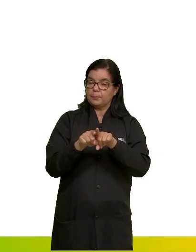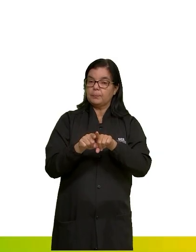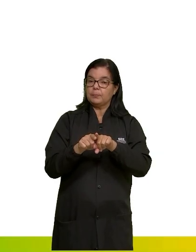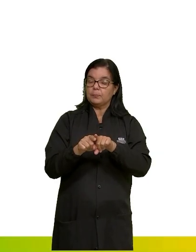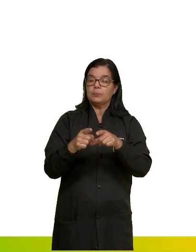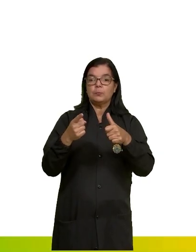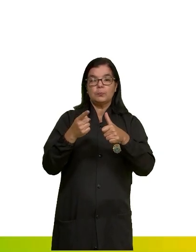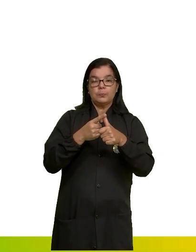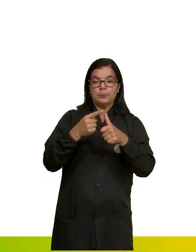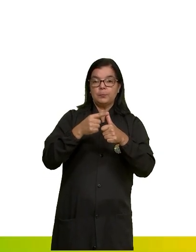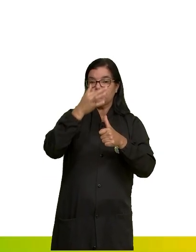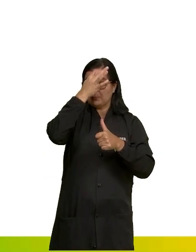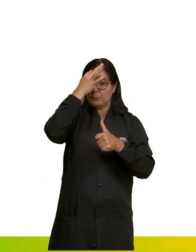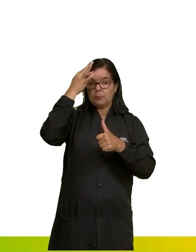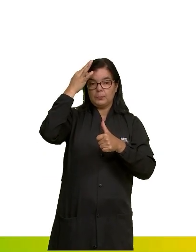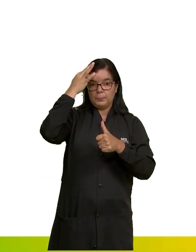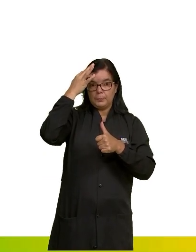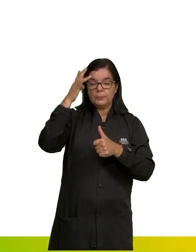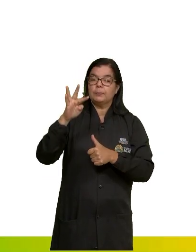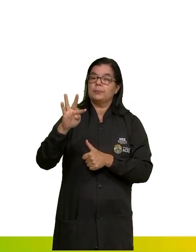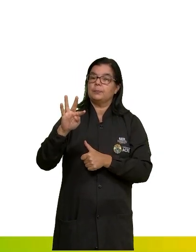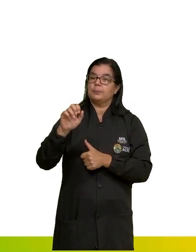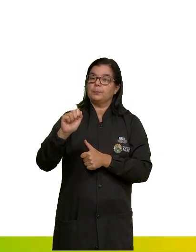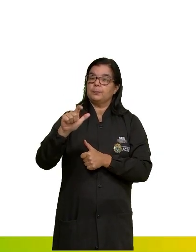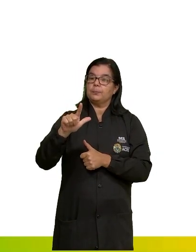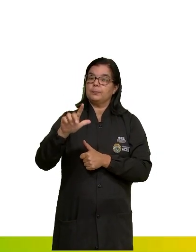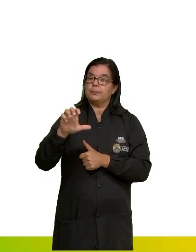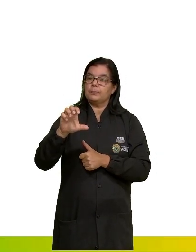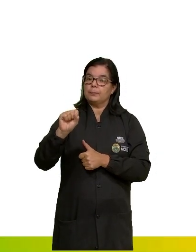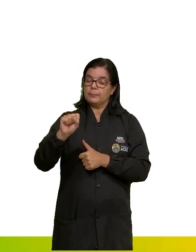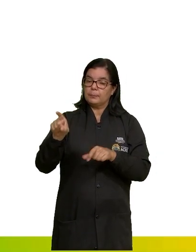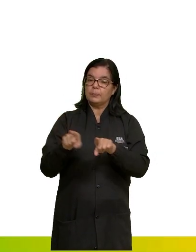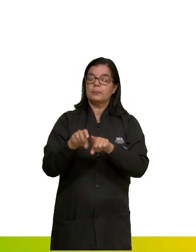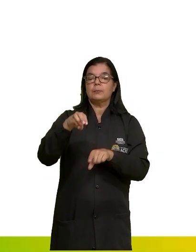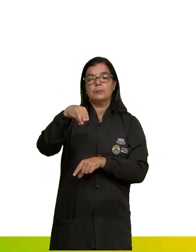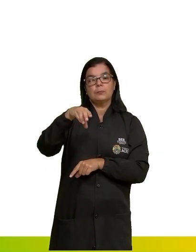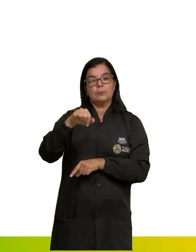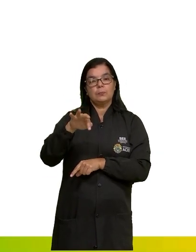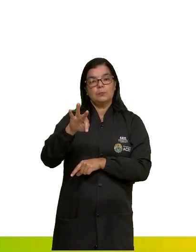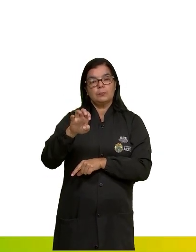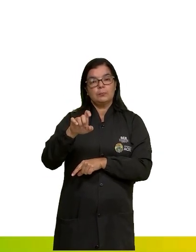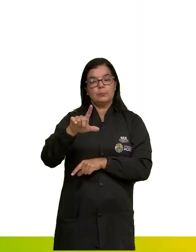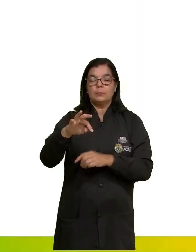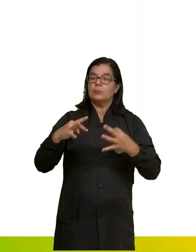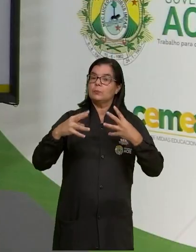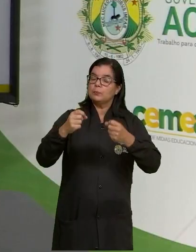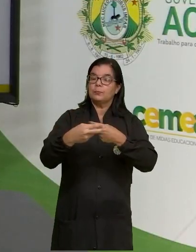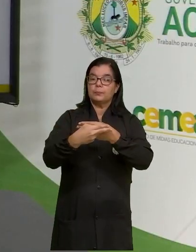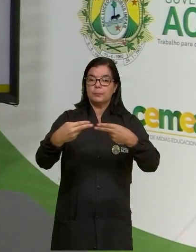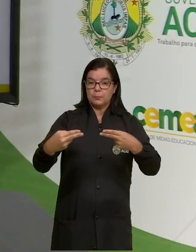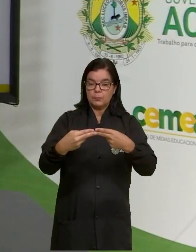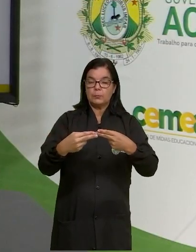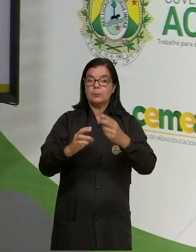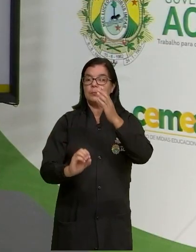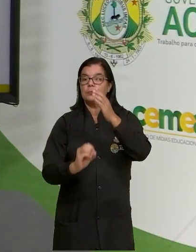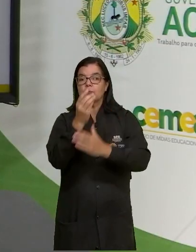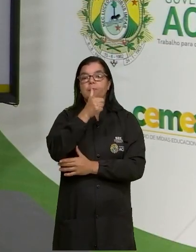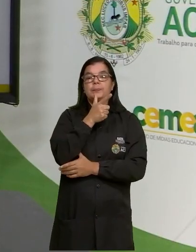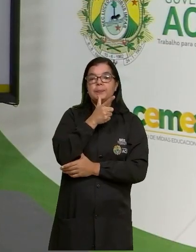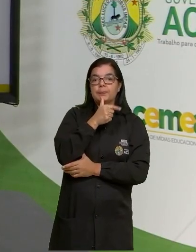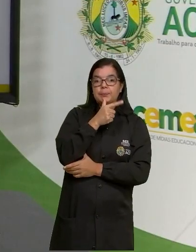primeiro filósofo o Tales de Mileto, que vai dizer que todas as coisas vieram da água, porque a água ela